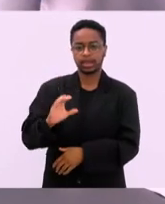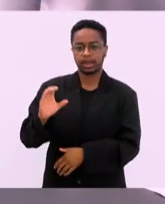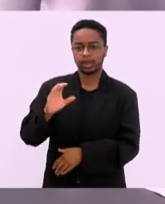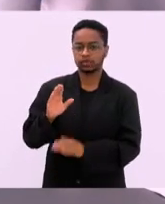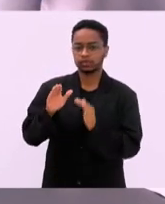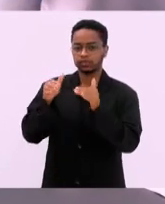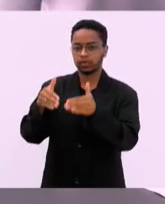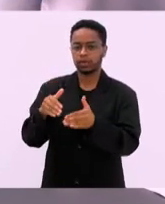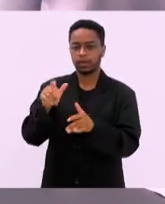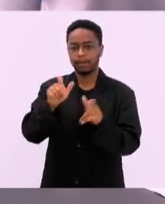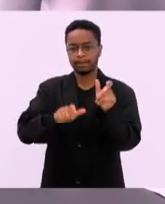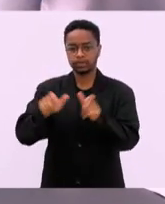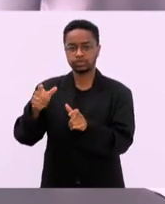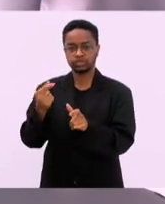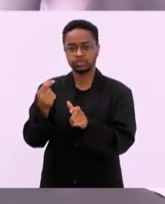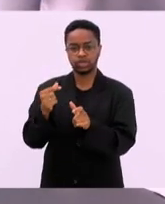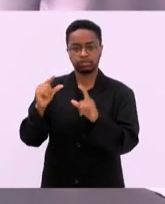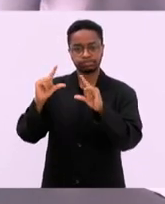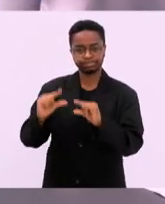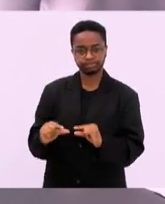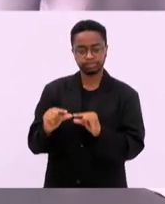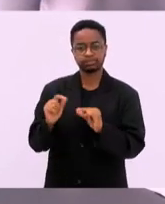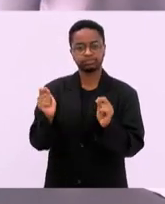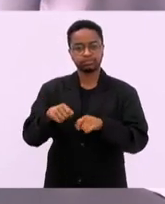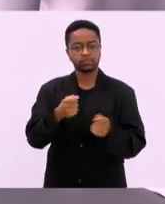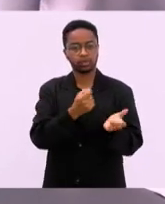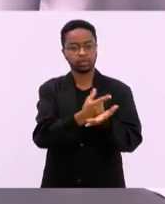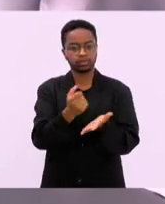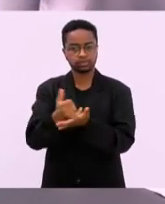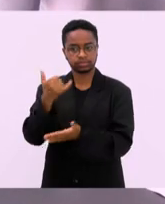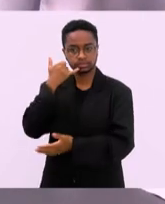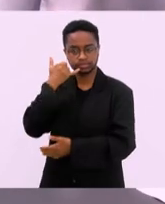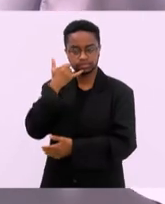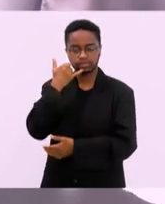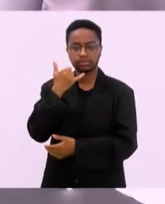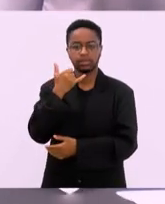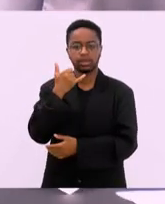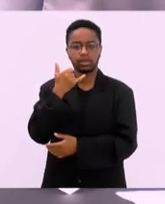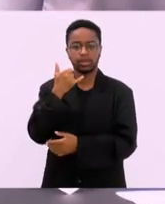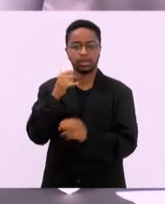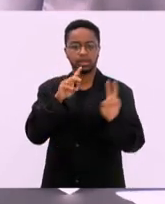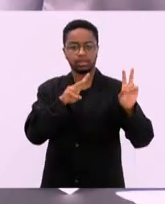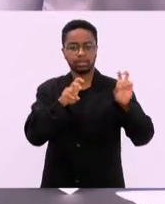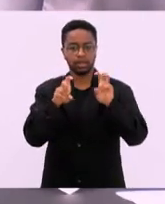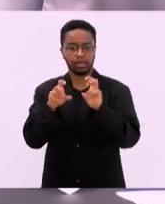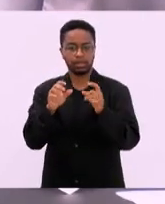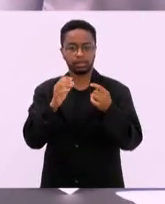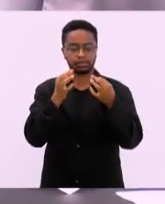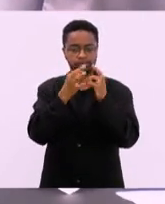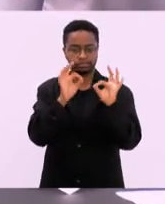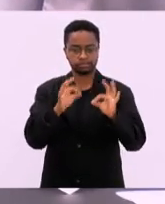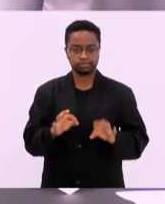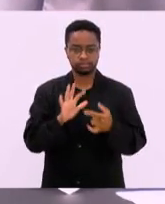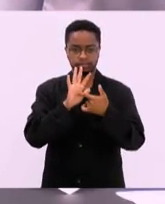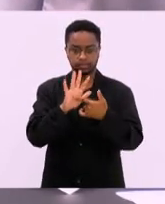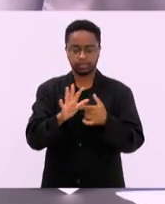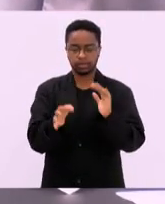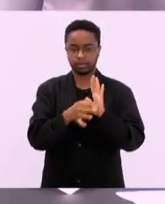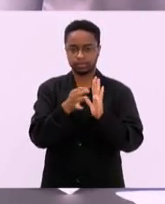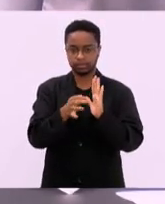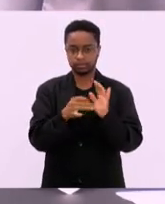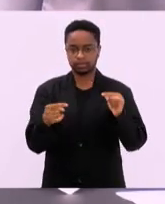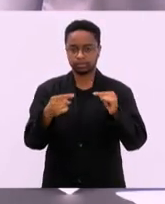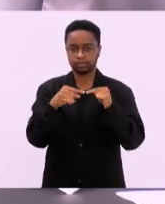destinada a pessoas de baixa renda para aquisição de smartphones na forma em que menciona, deputado doutor Serginho. Parecer,